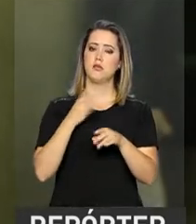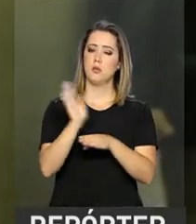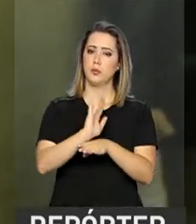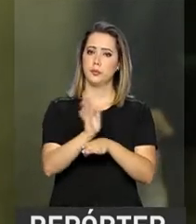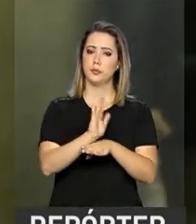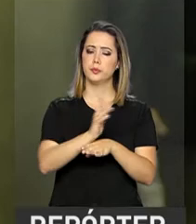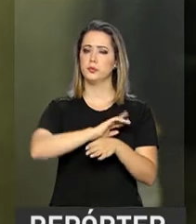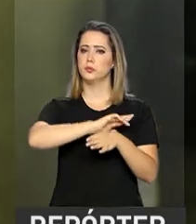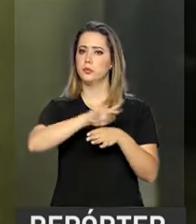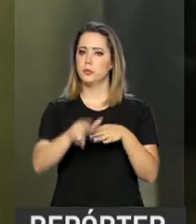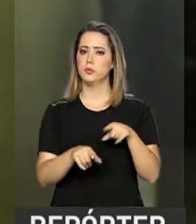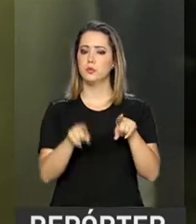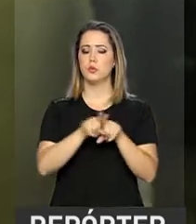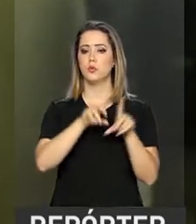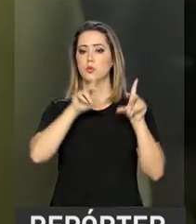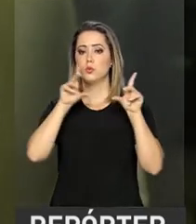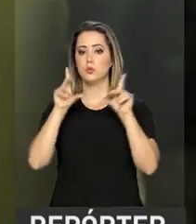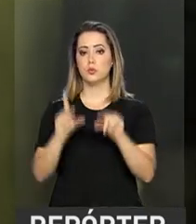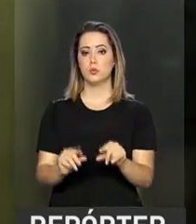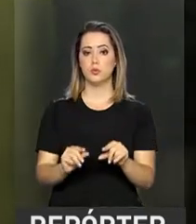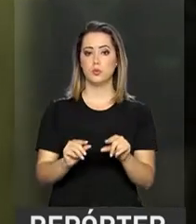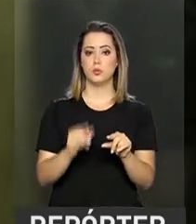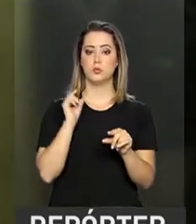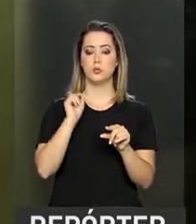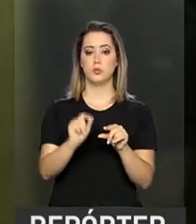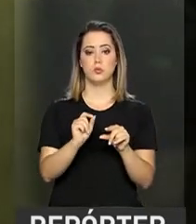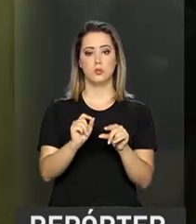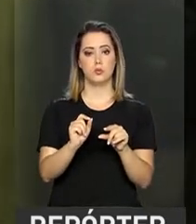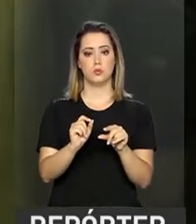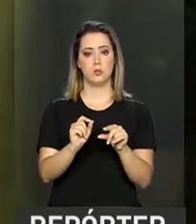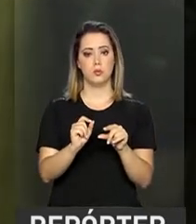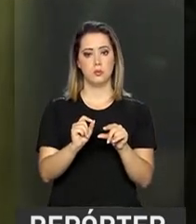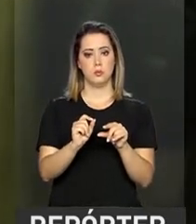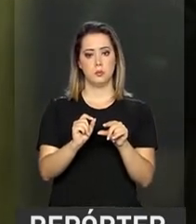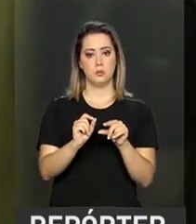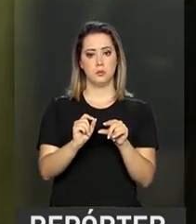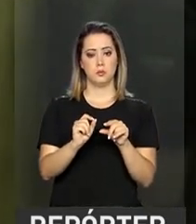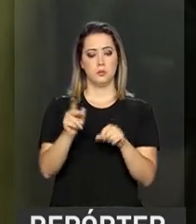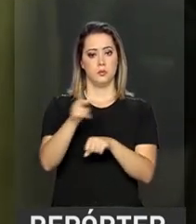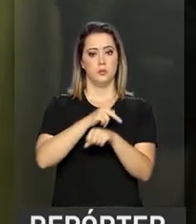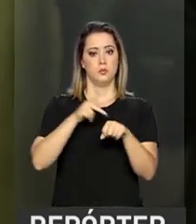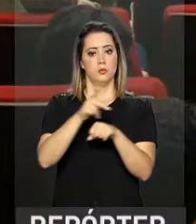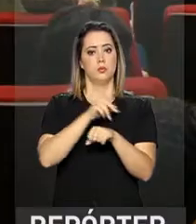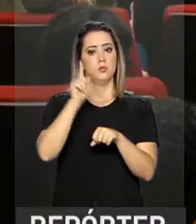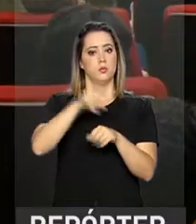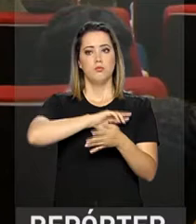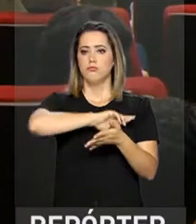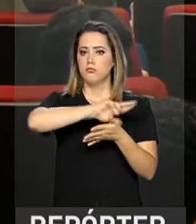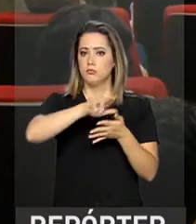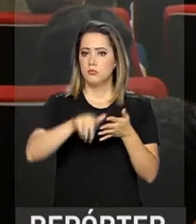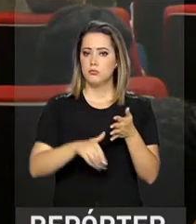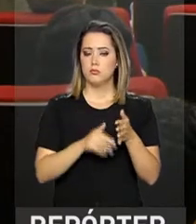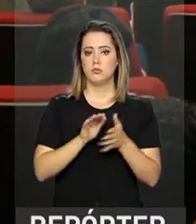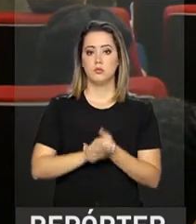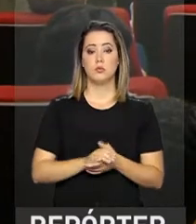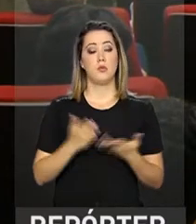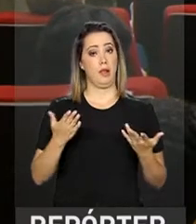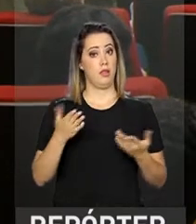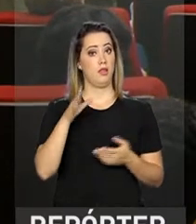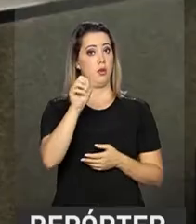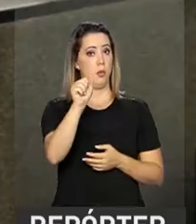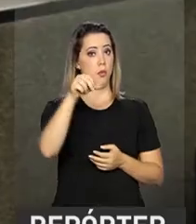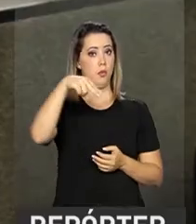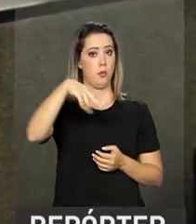isso diminui ou uniformiza um país que, na realidade, é plural. E a Ancine está de olho